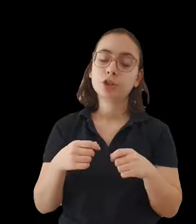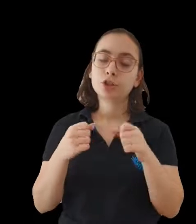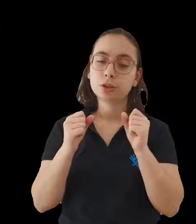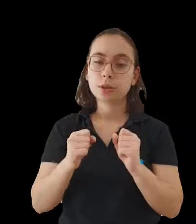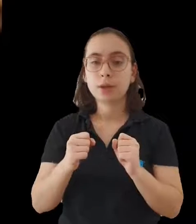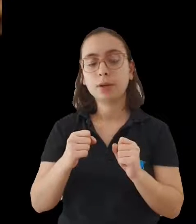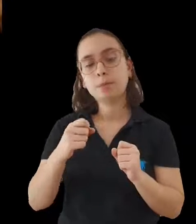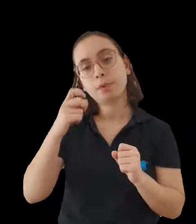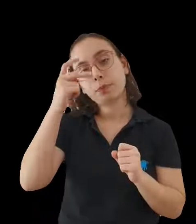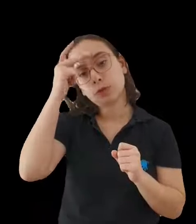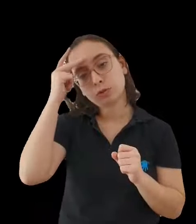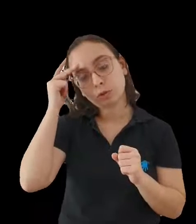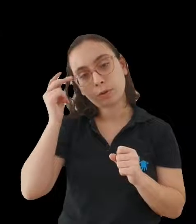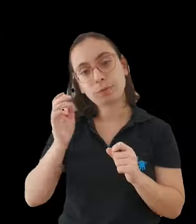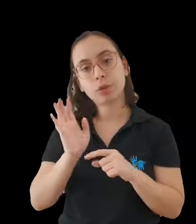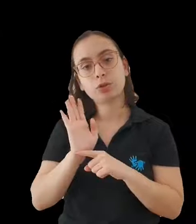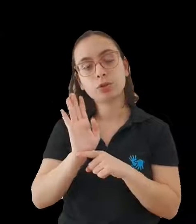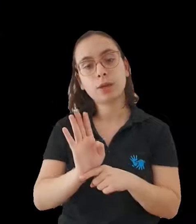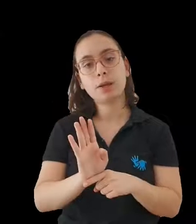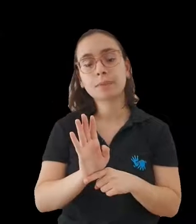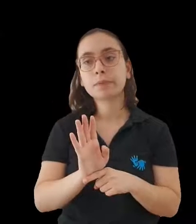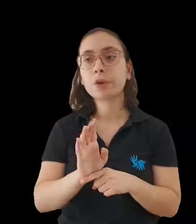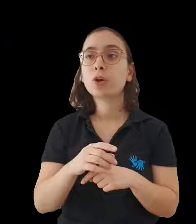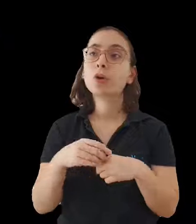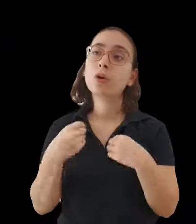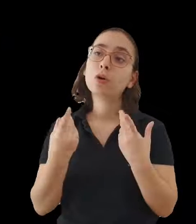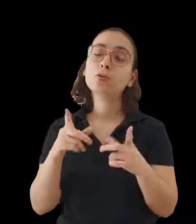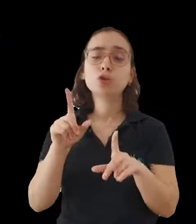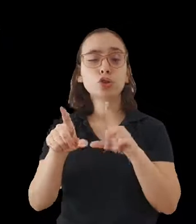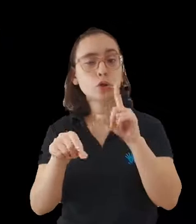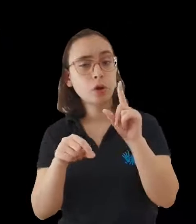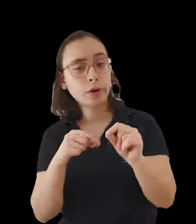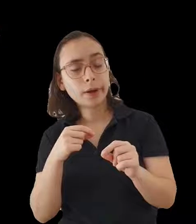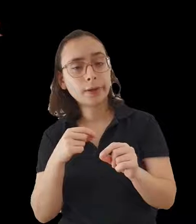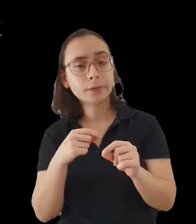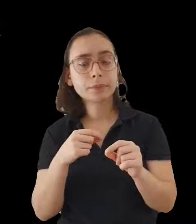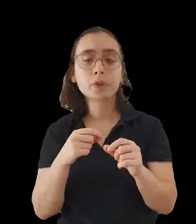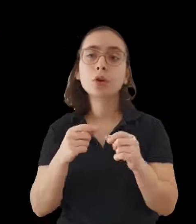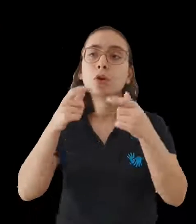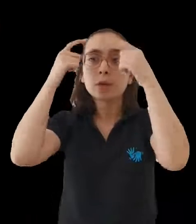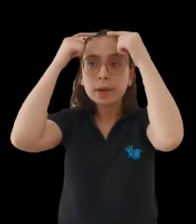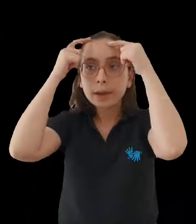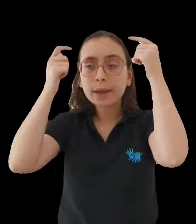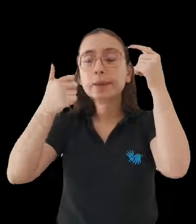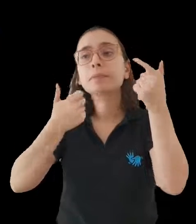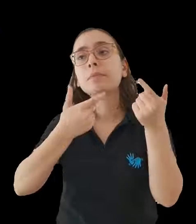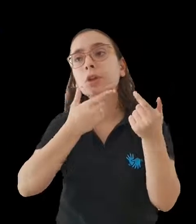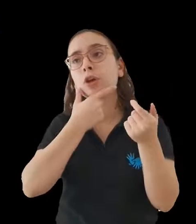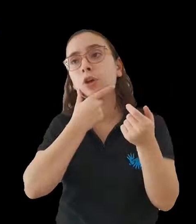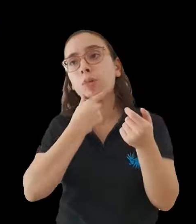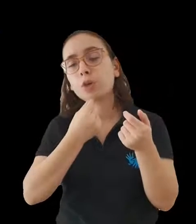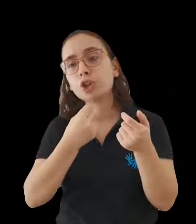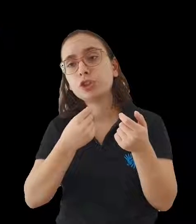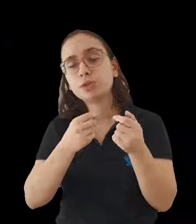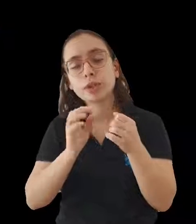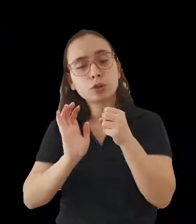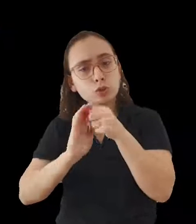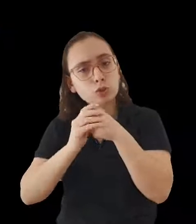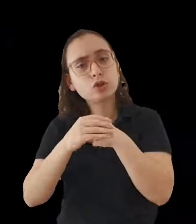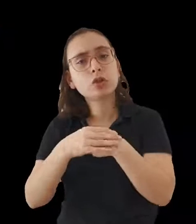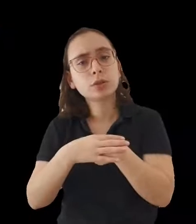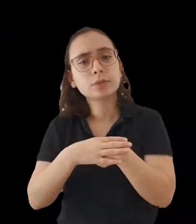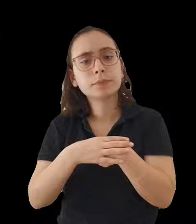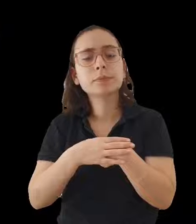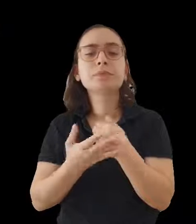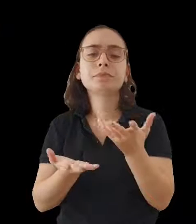Se não, escolhe, porque aí o rei ele não precisa mais aparecer agora nessa cena. De repente ele pode ficar atrás do castelo escondidinho, ó. Se vier atrás do